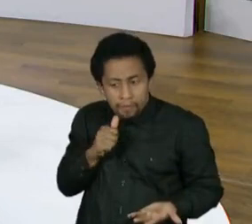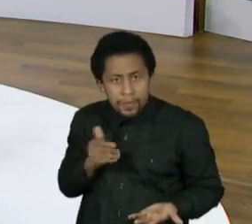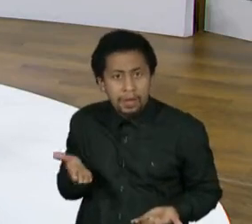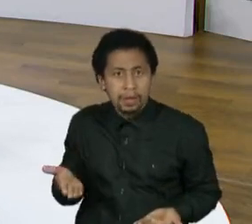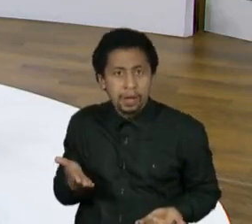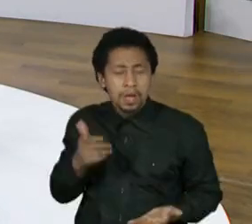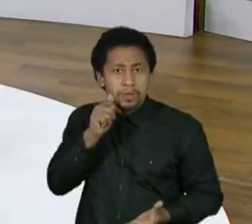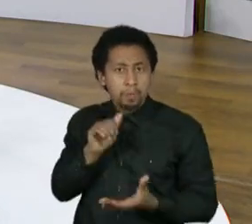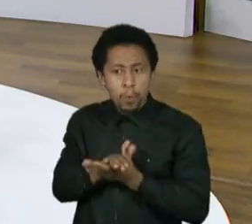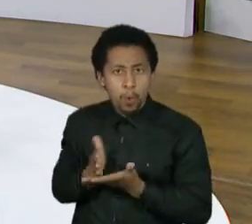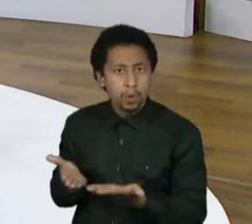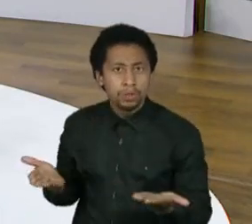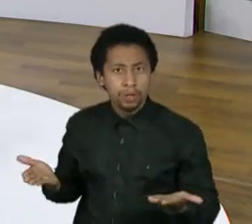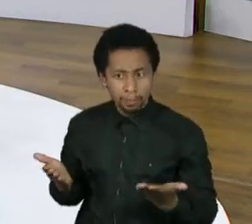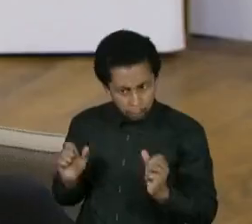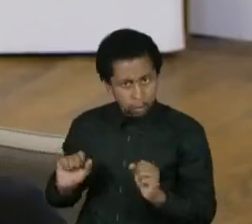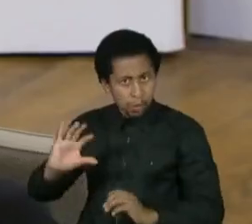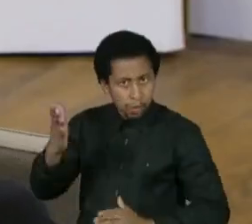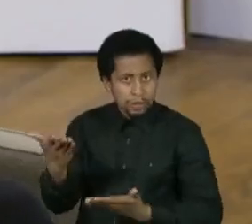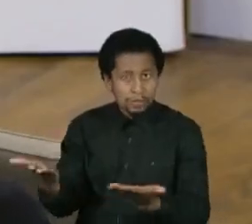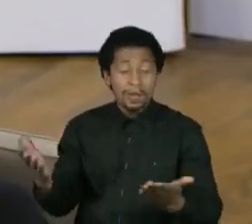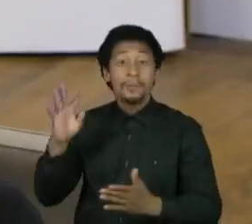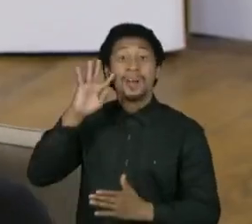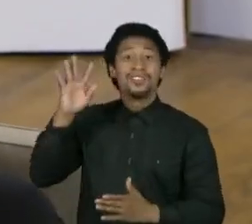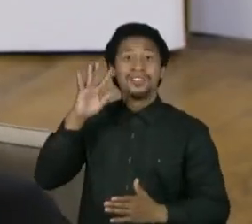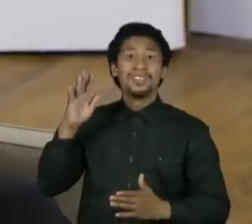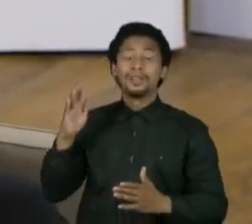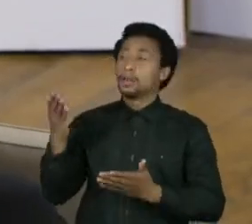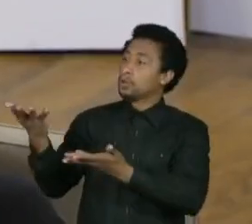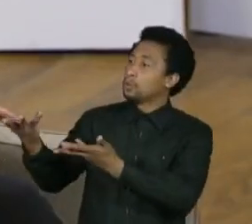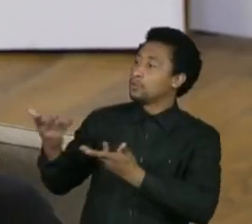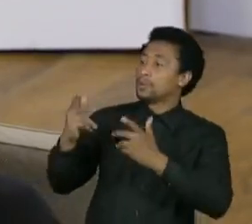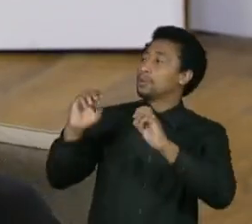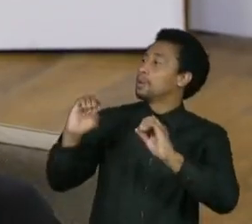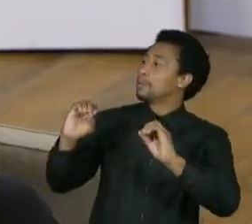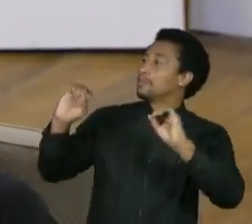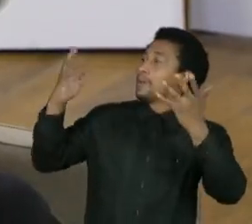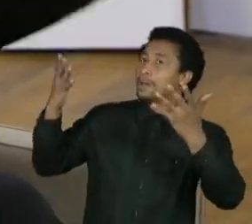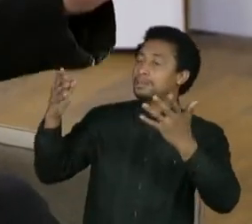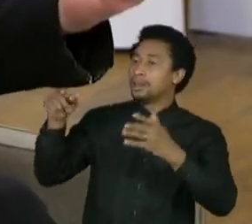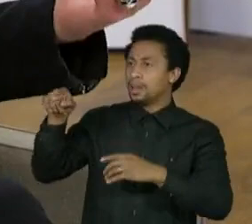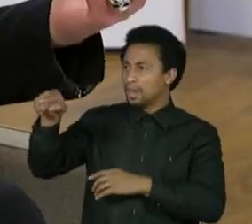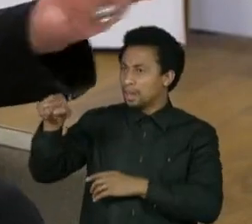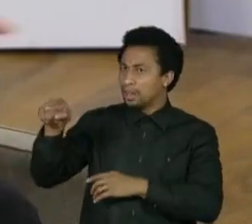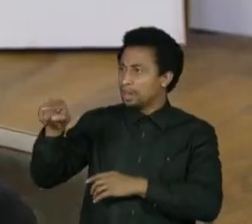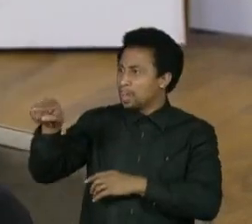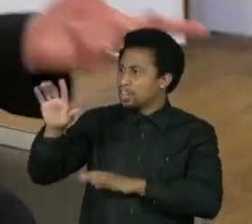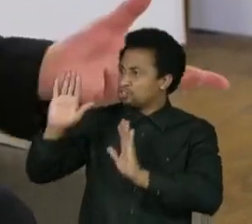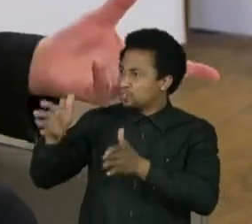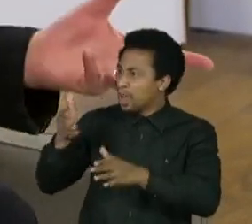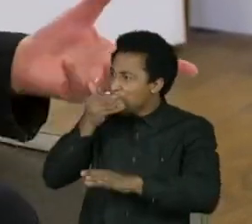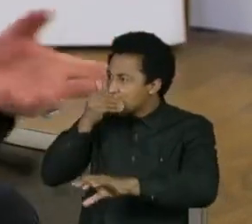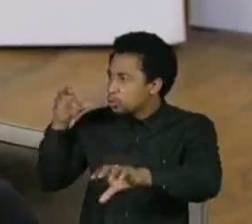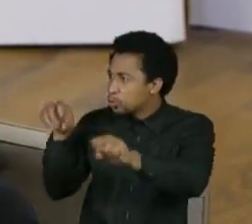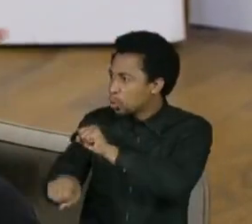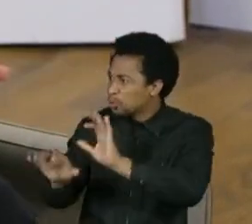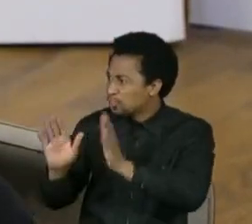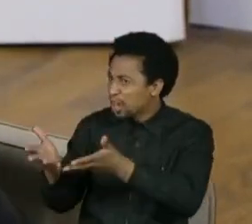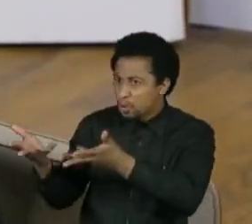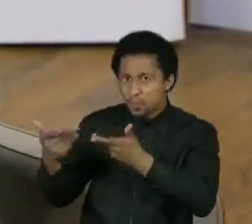na minha casa participar da minha festa com a minha mulher ali, o que a minha mulher vai pensar? que, sabe, os amigos vão